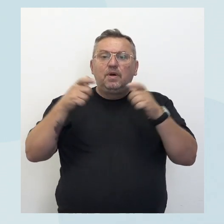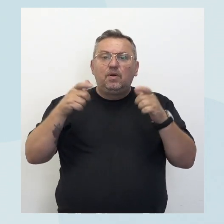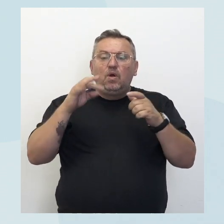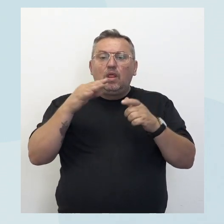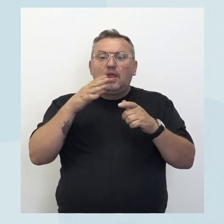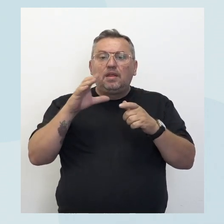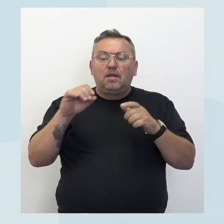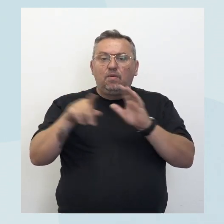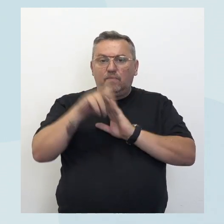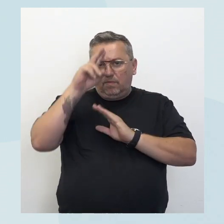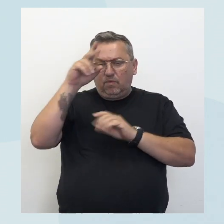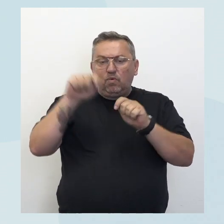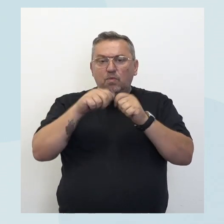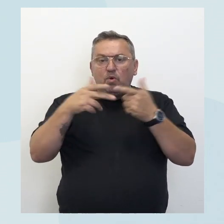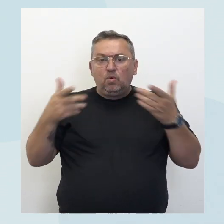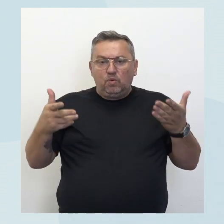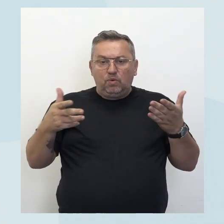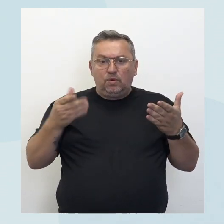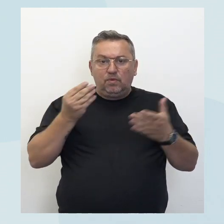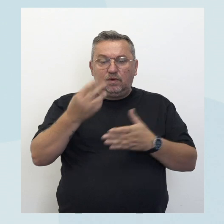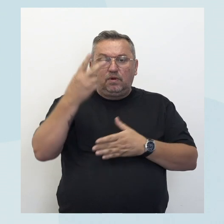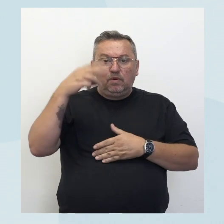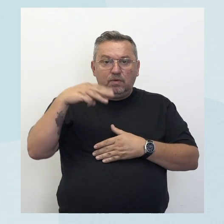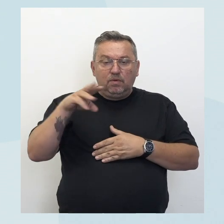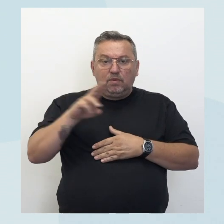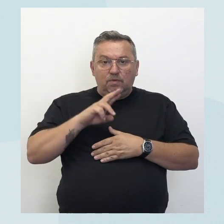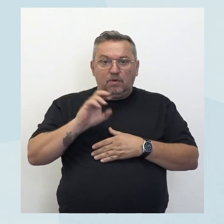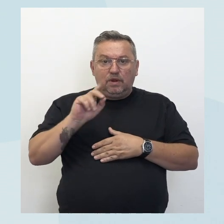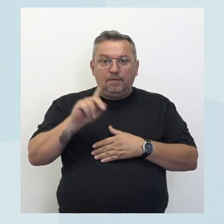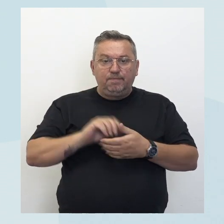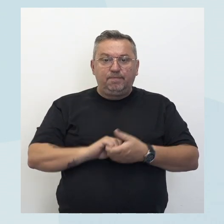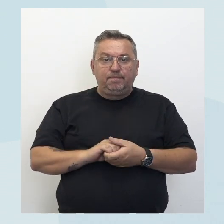processo de formação do produto? Eu vou dar para vocês 2 minutos para responder essa questão. Vamos lá?